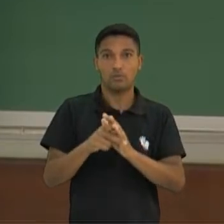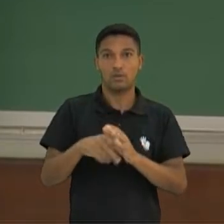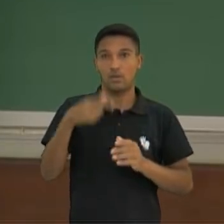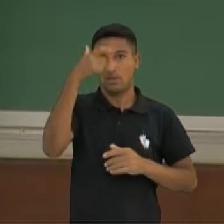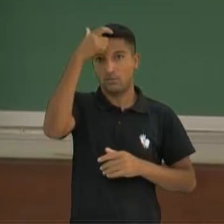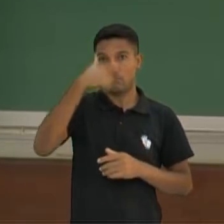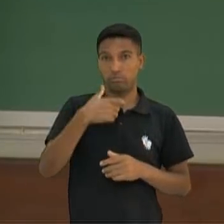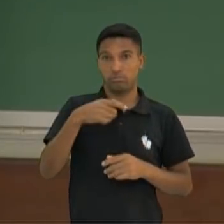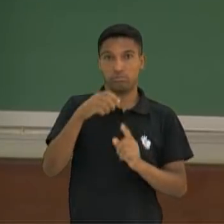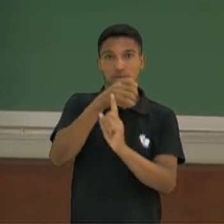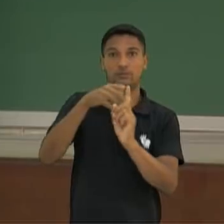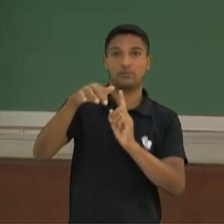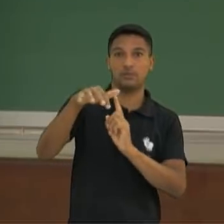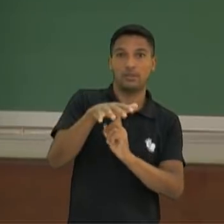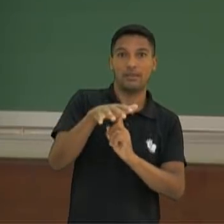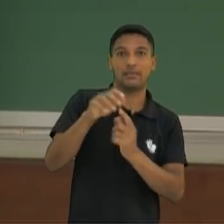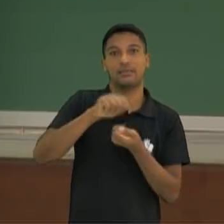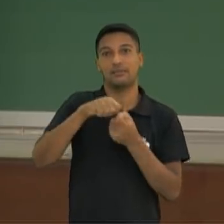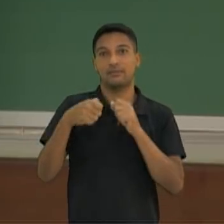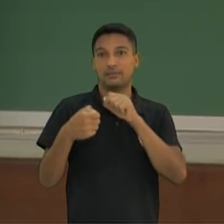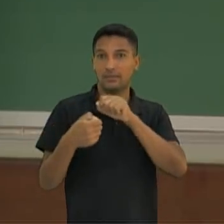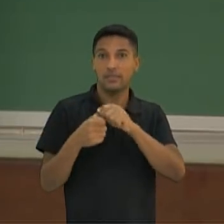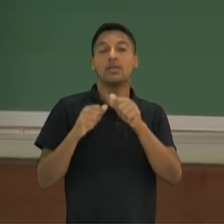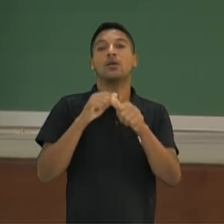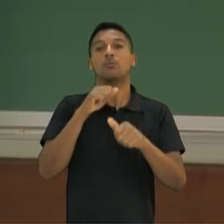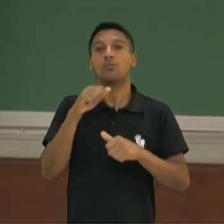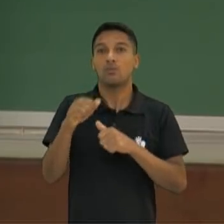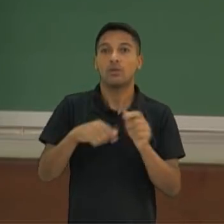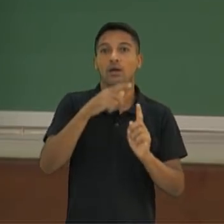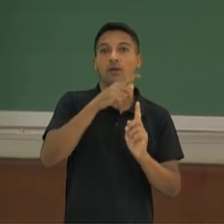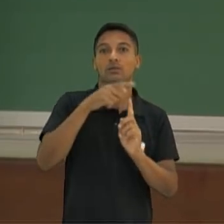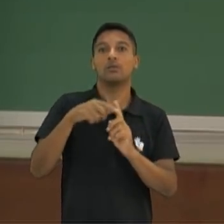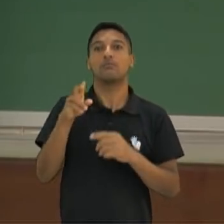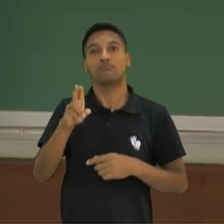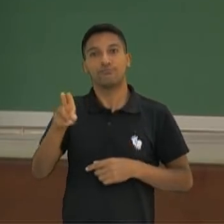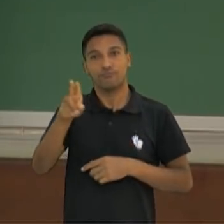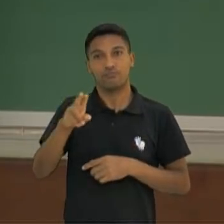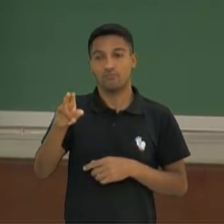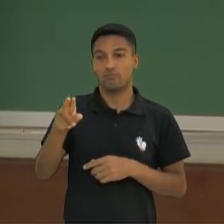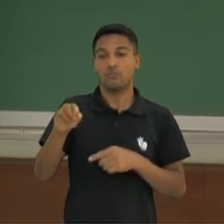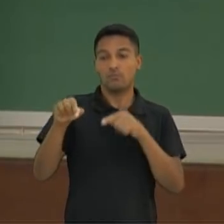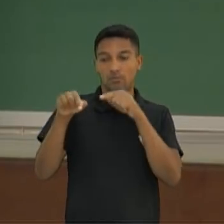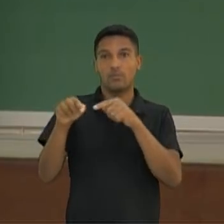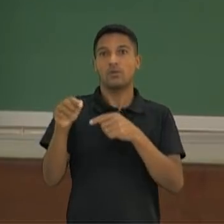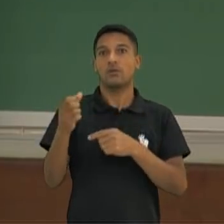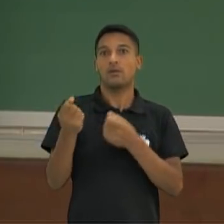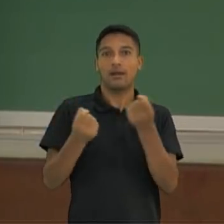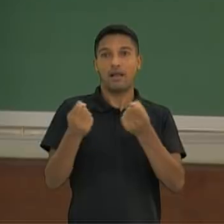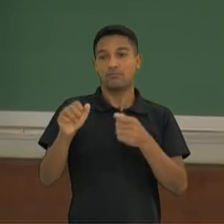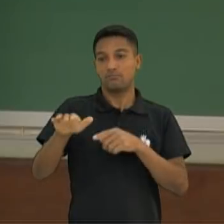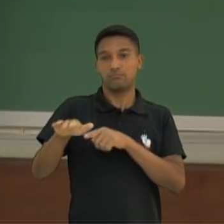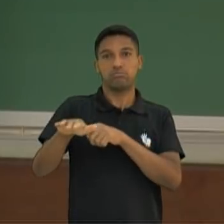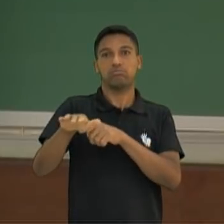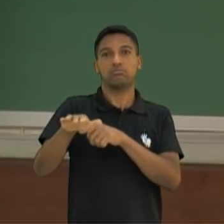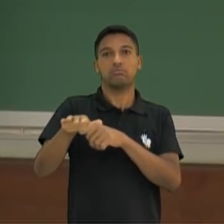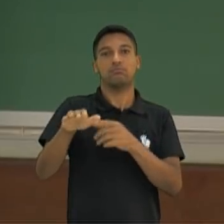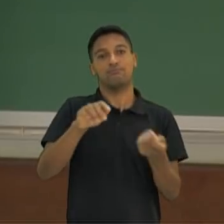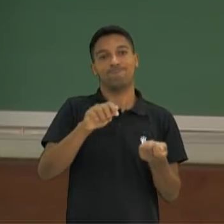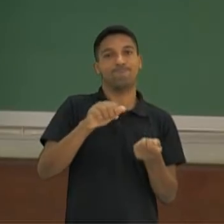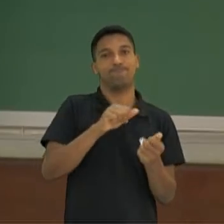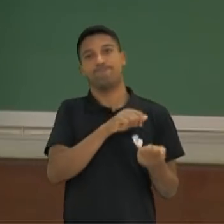perspectiva, principalmente do nosso uso, porque temos que assimilar que nós estamos acostumados a um método e temos que transferir para